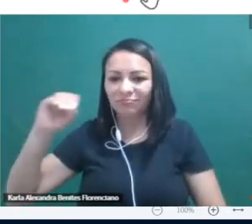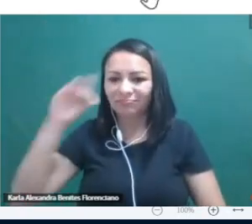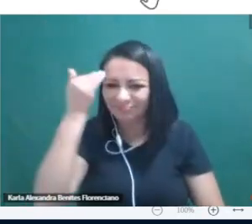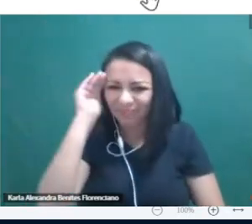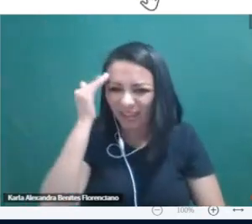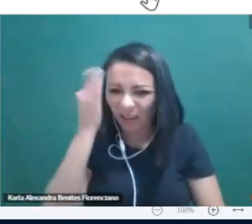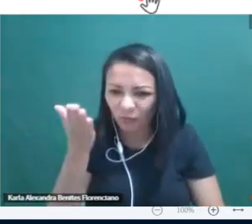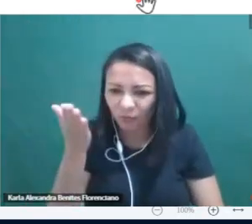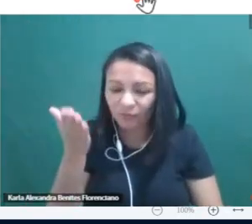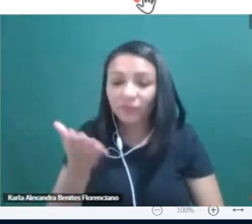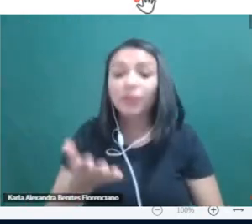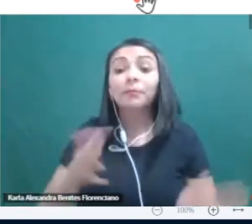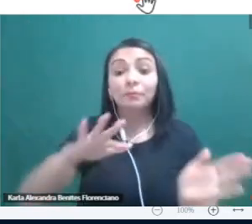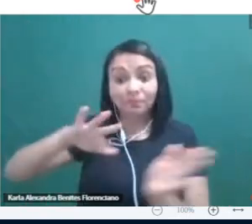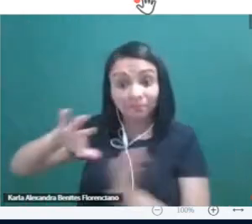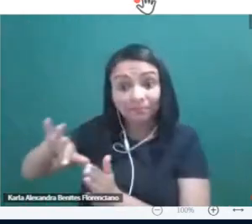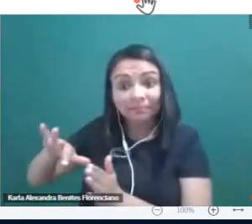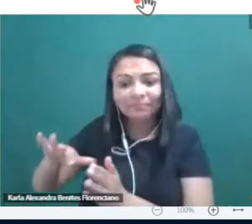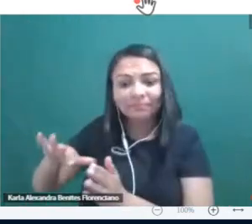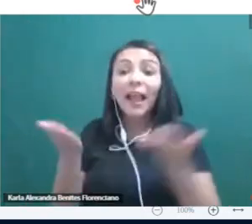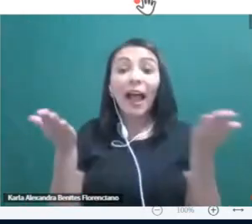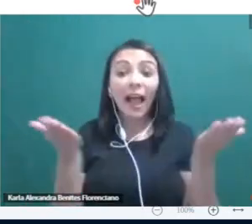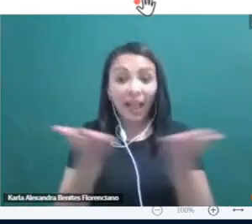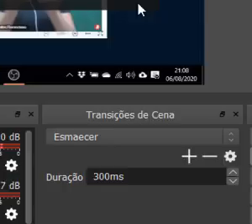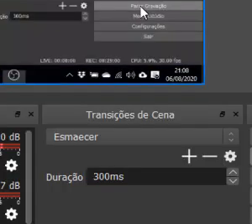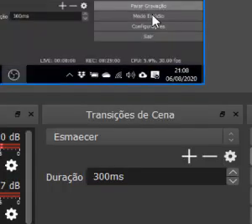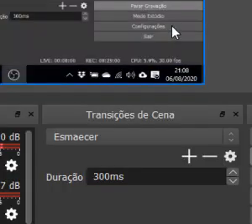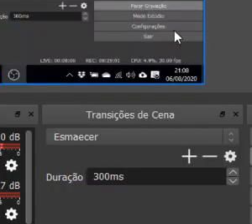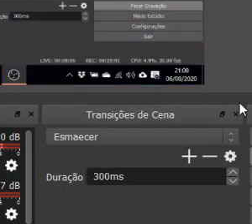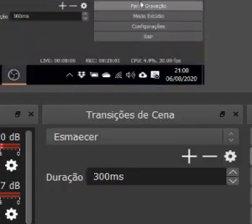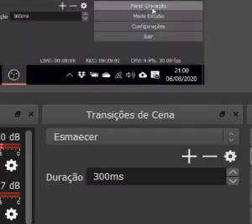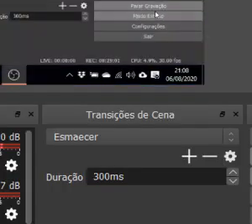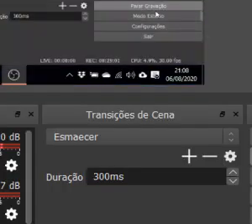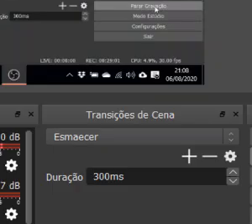tá? Eu agradeço a atenção de vocês.